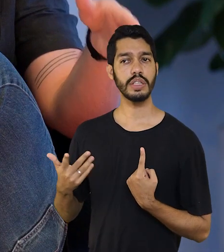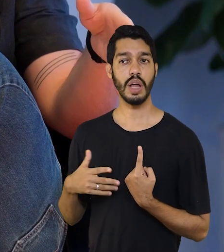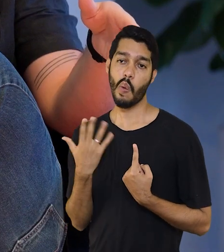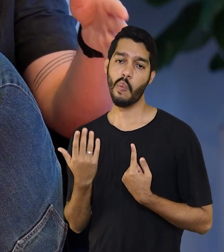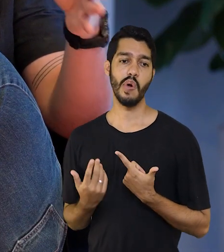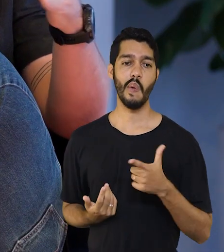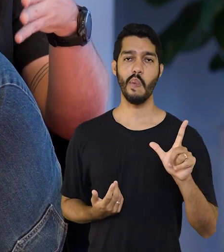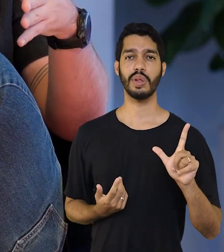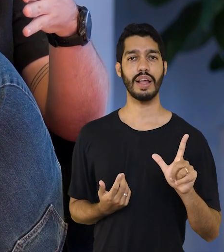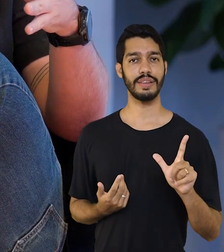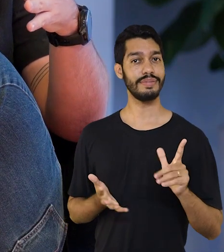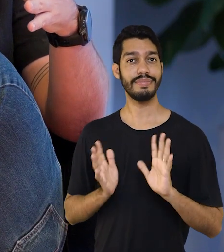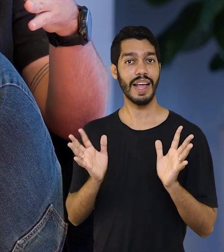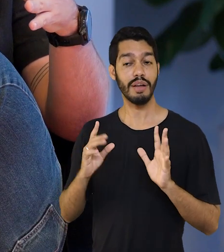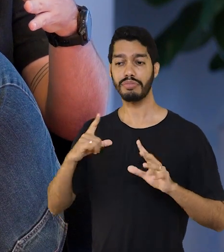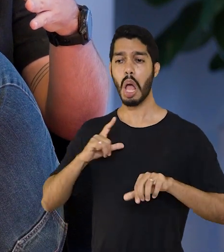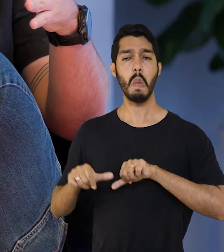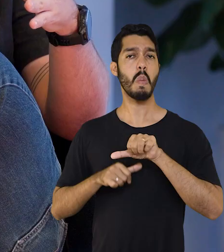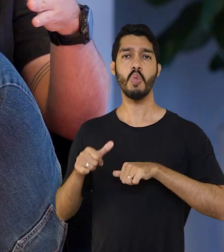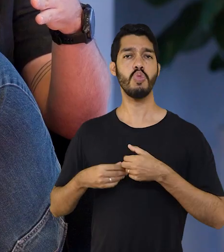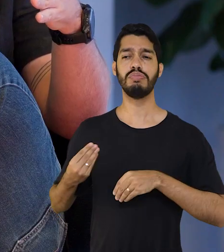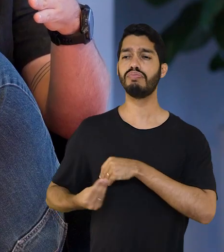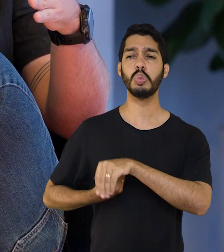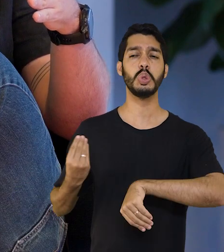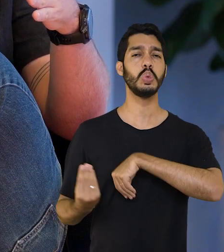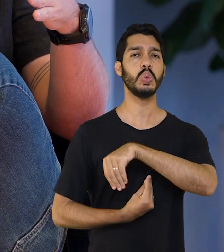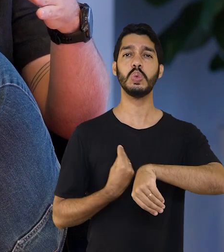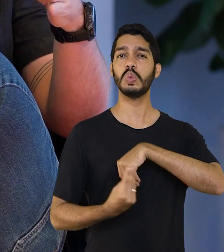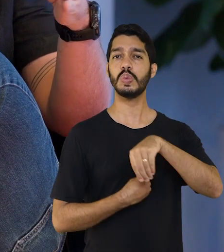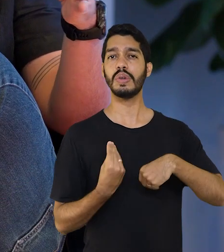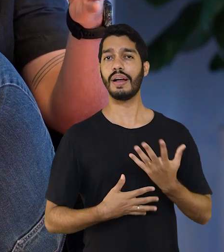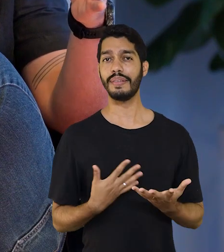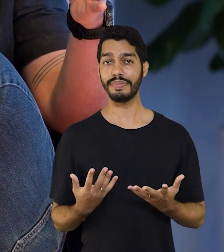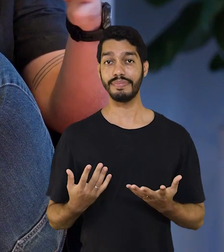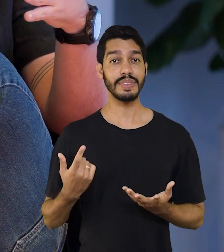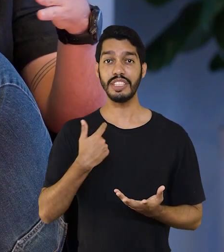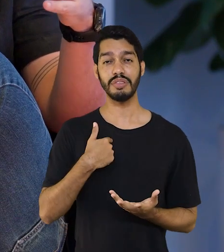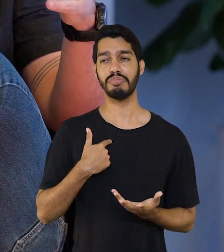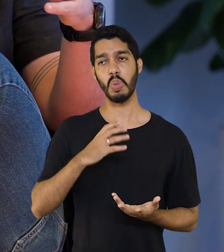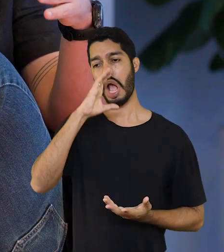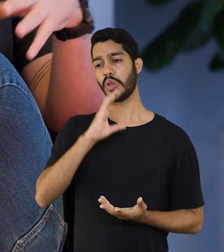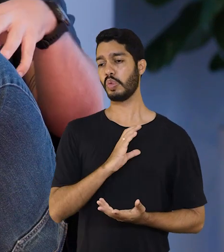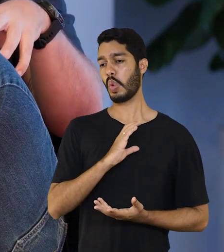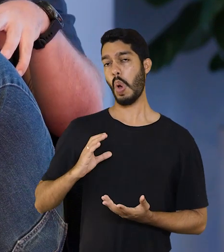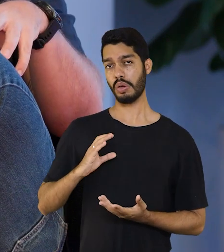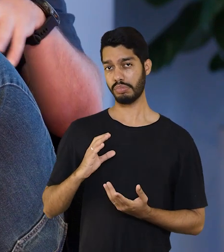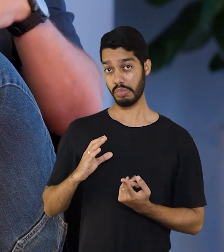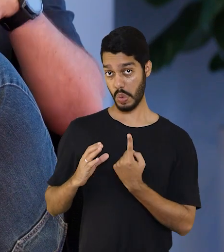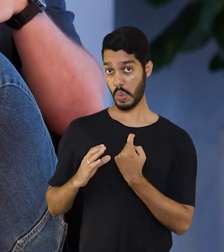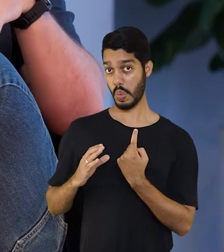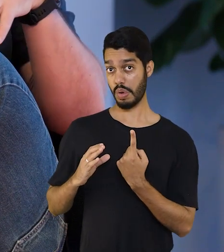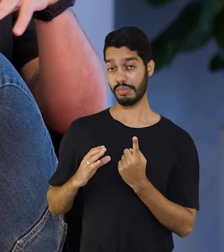como uma coisa ou outra coisa, né? É menos, enfim, linear nesse sentido. Então, eu não